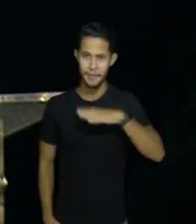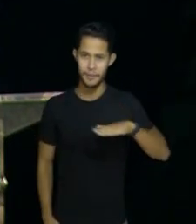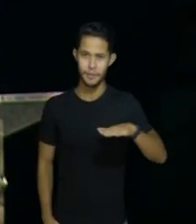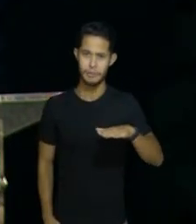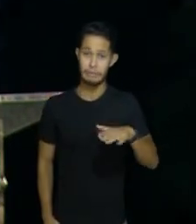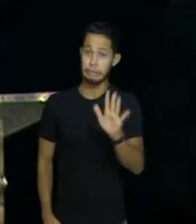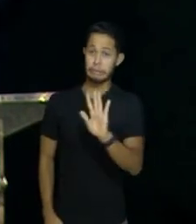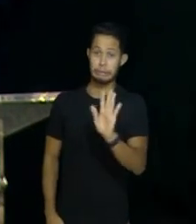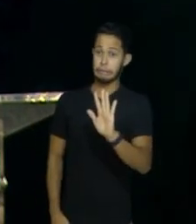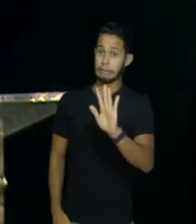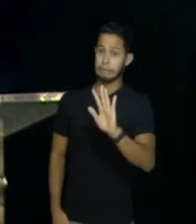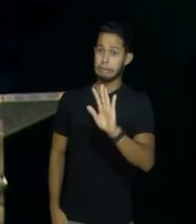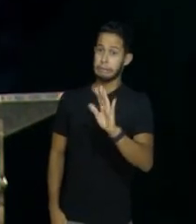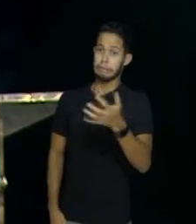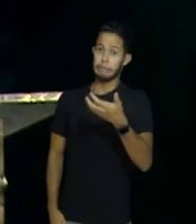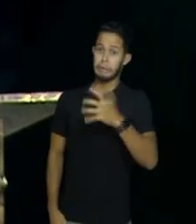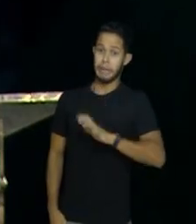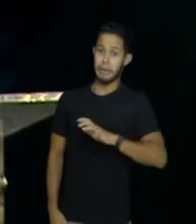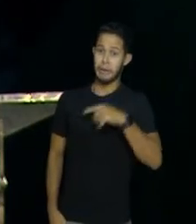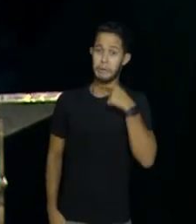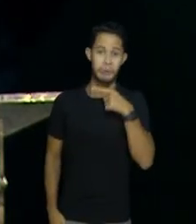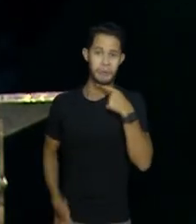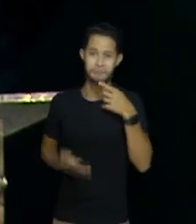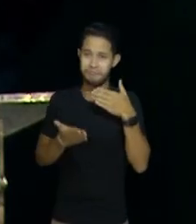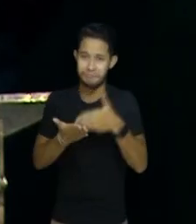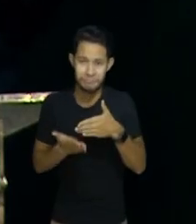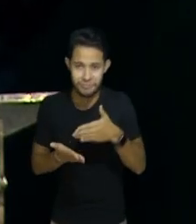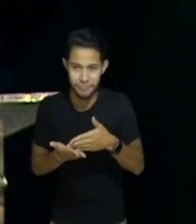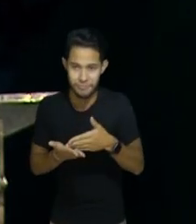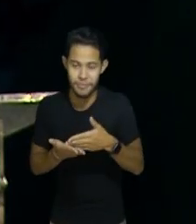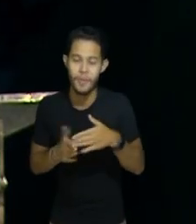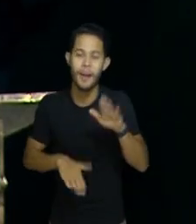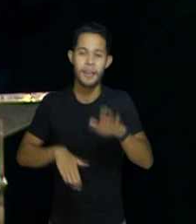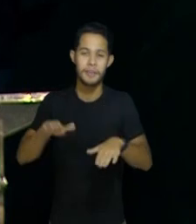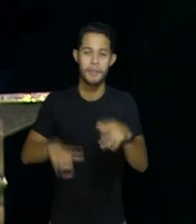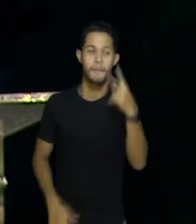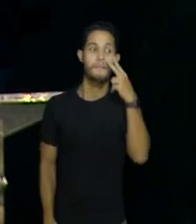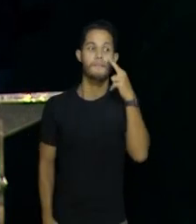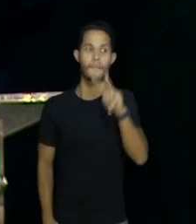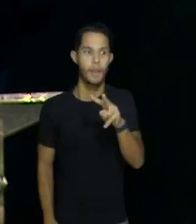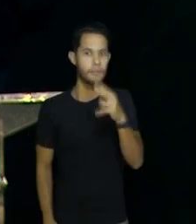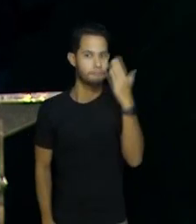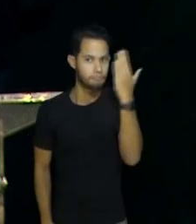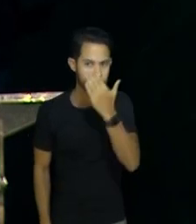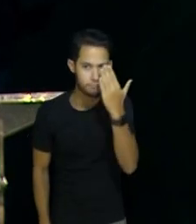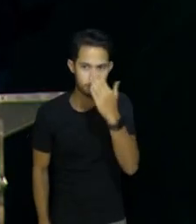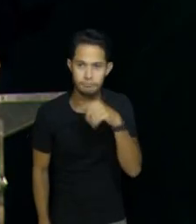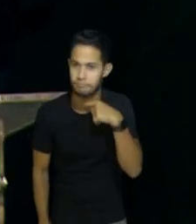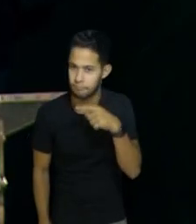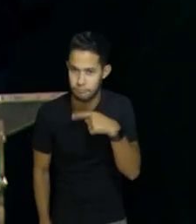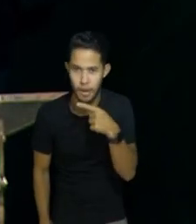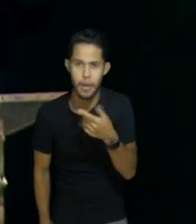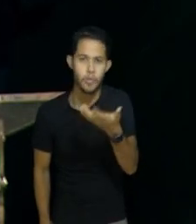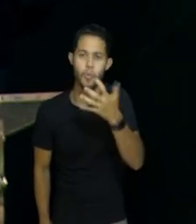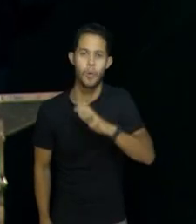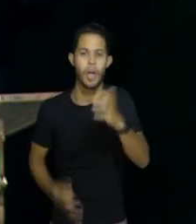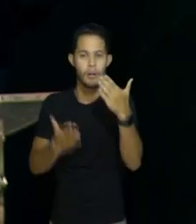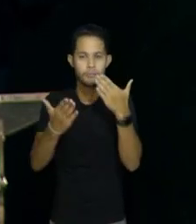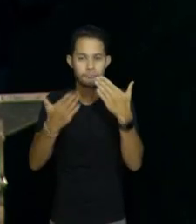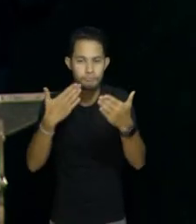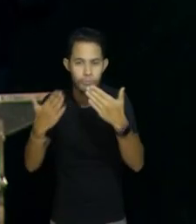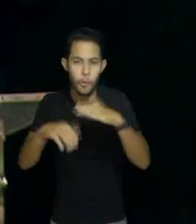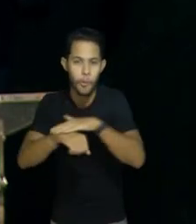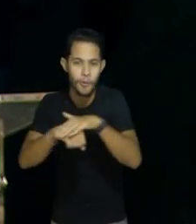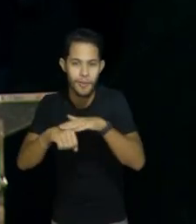Deus, não consigo. Então, é muito fácil a gente não ver, a gente não querer ouvir e nem falar sobre o assunto,